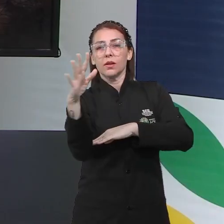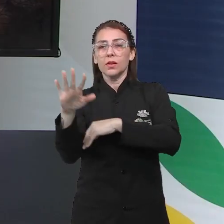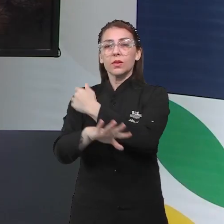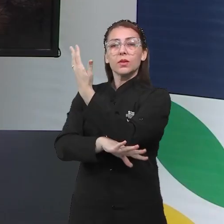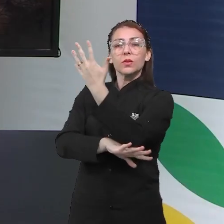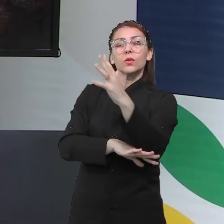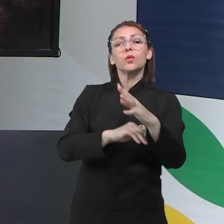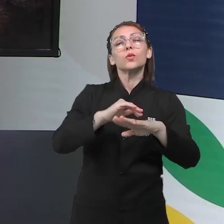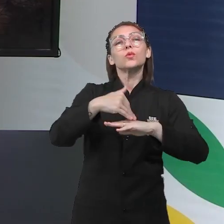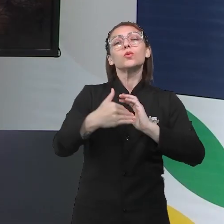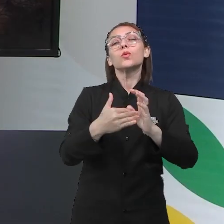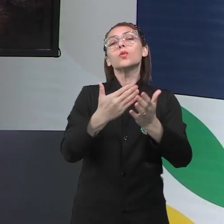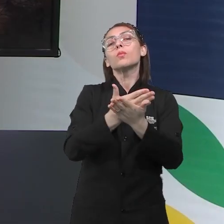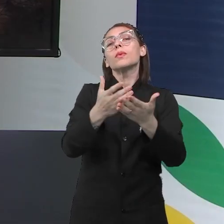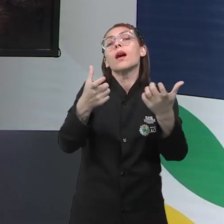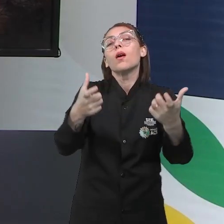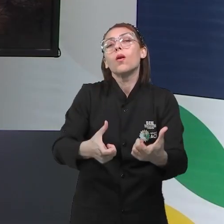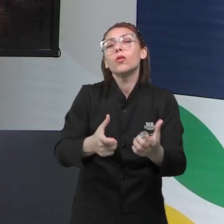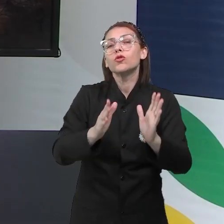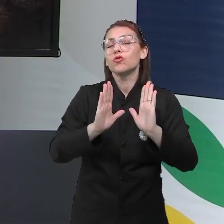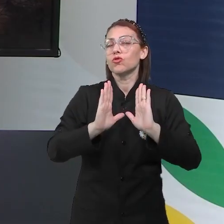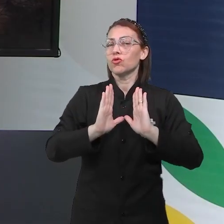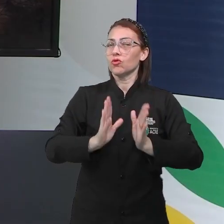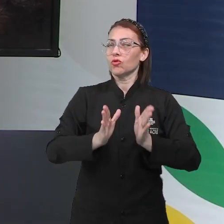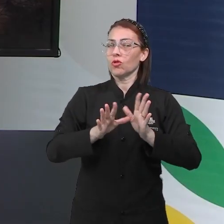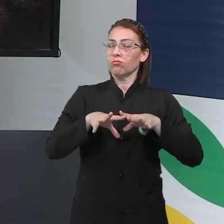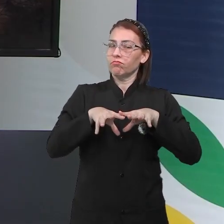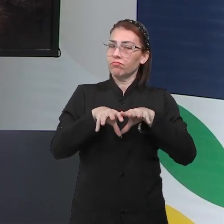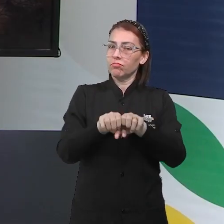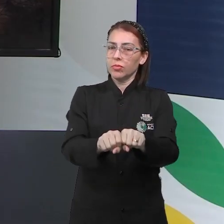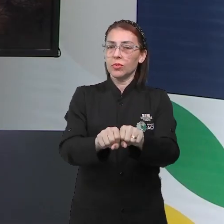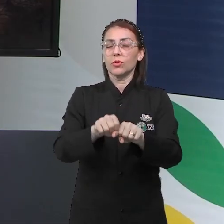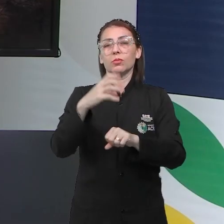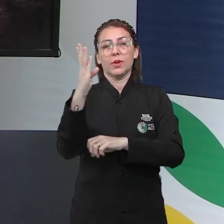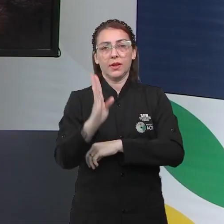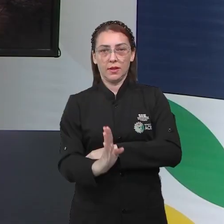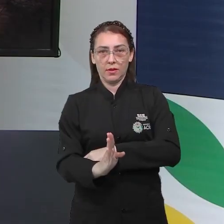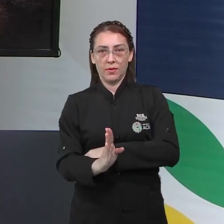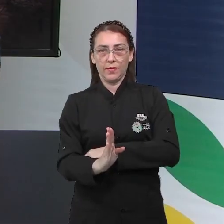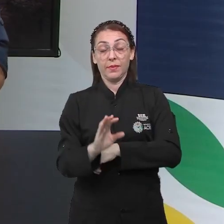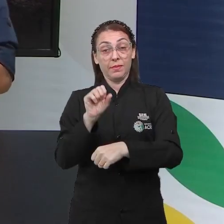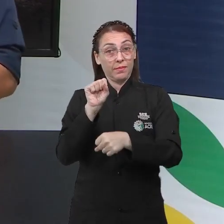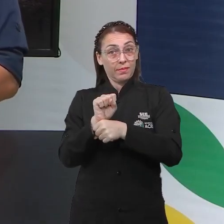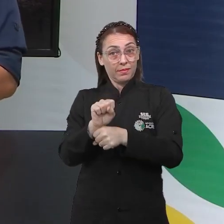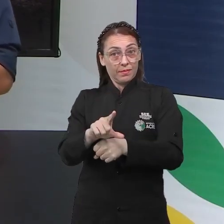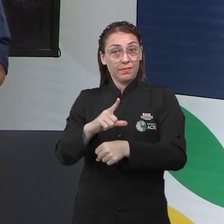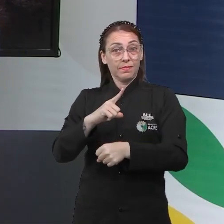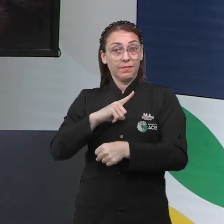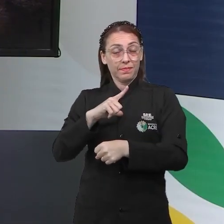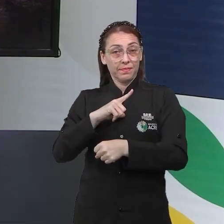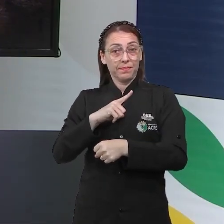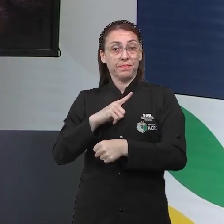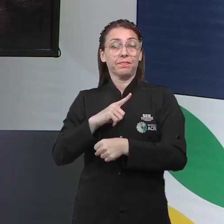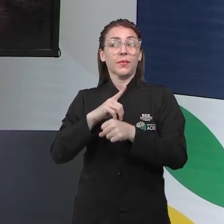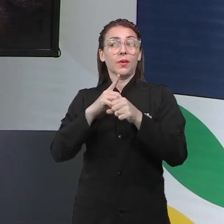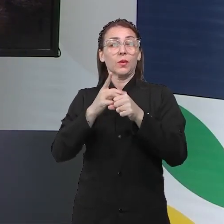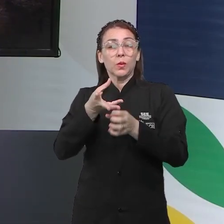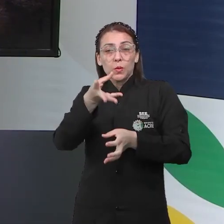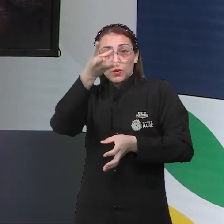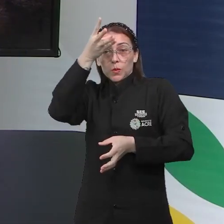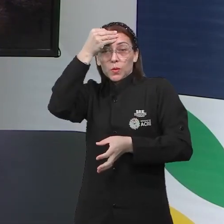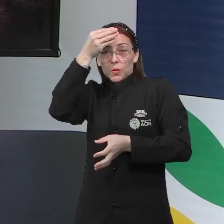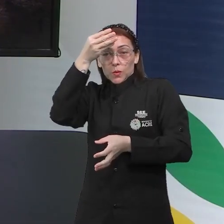tudo isso começa onde? Já no processo de colonização do Brasil. Espero que vocês tenham